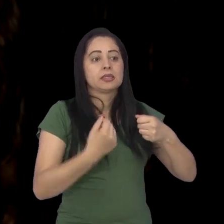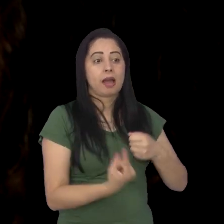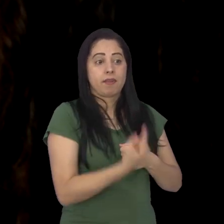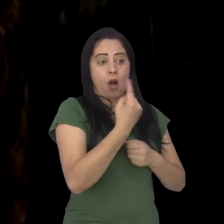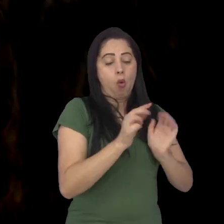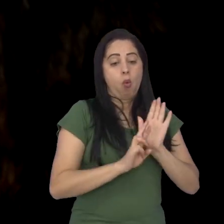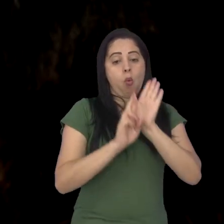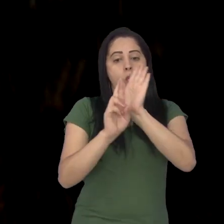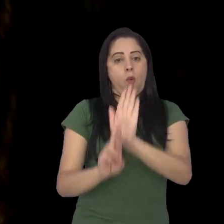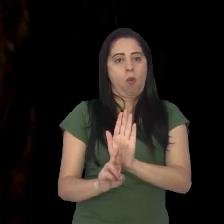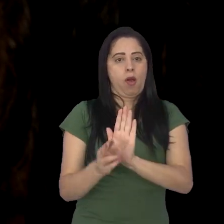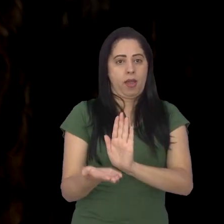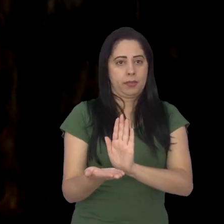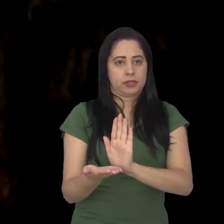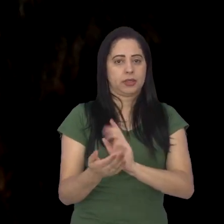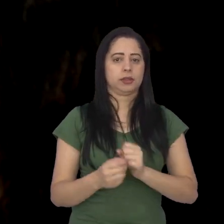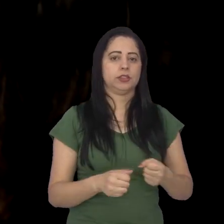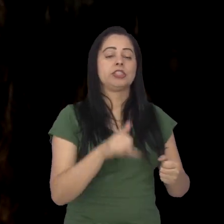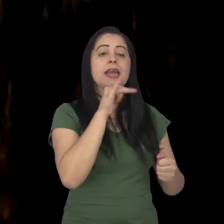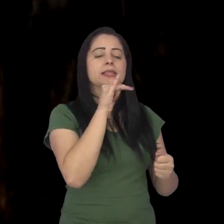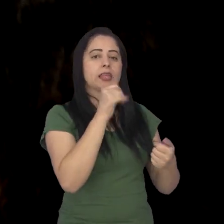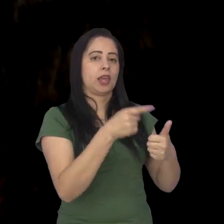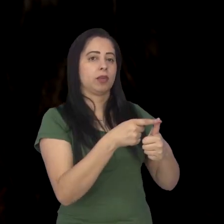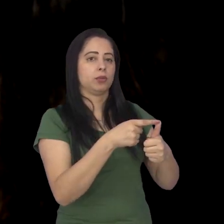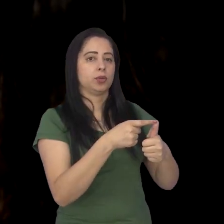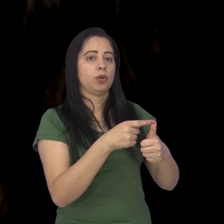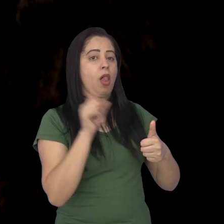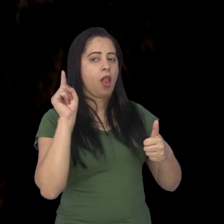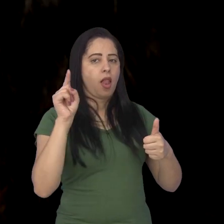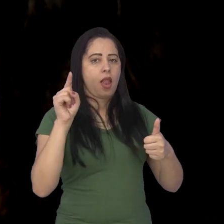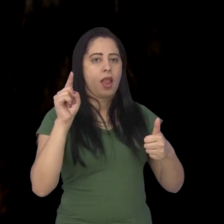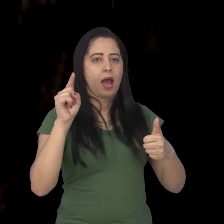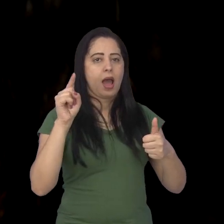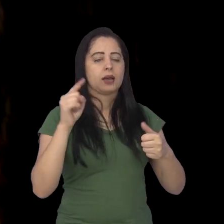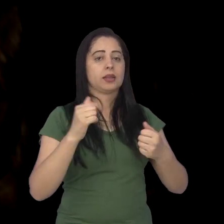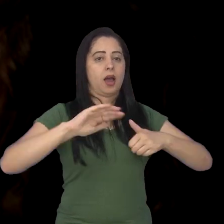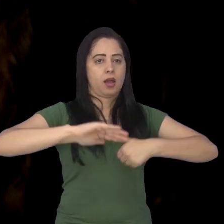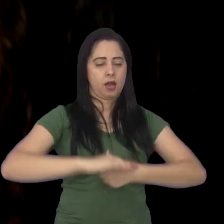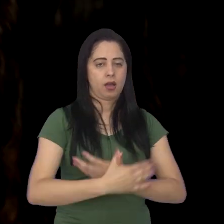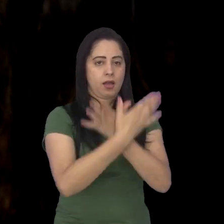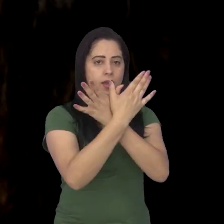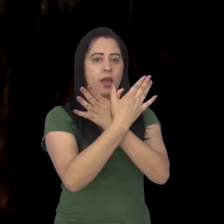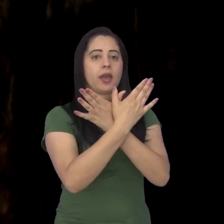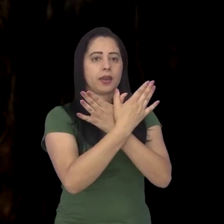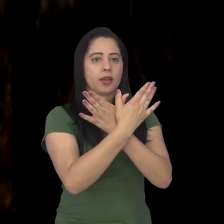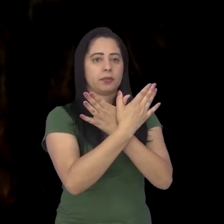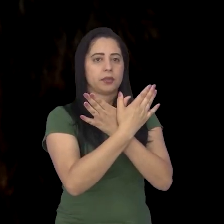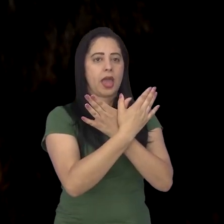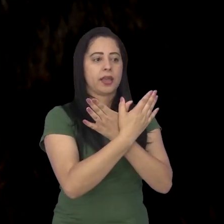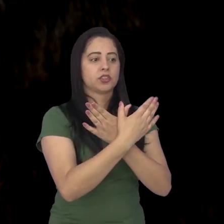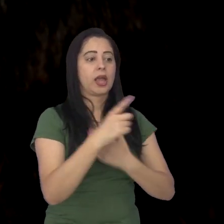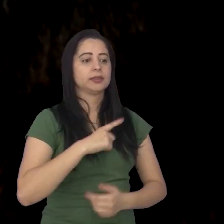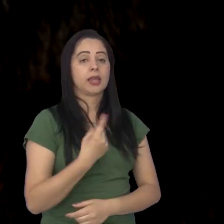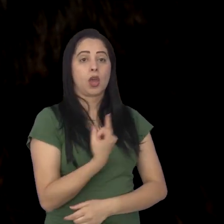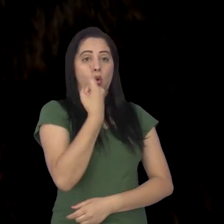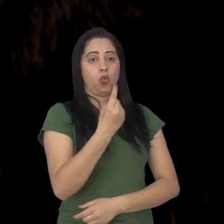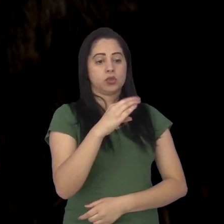ministérios participassem. Então, todo ministério teve que enviar um representante. Então, no Ministério